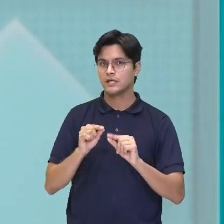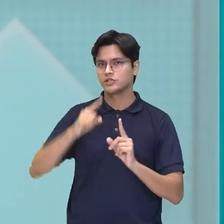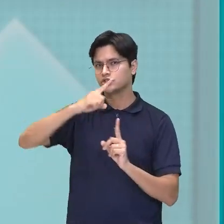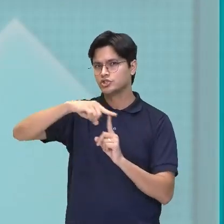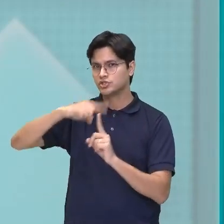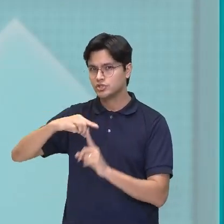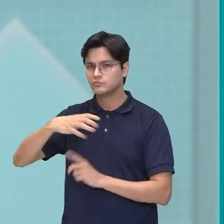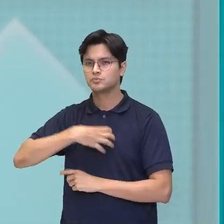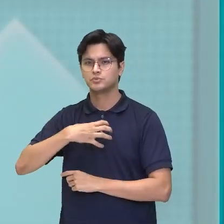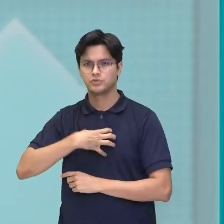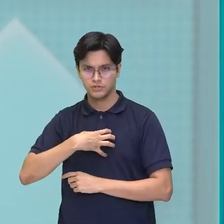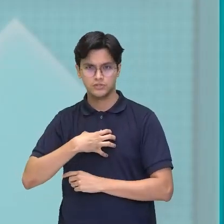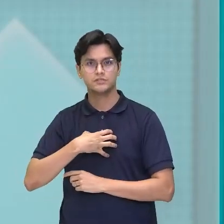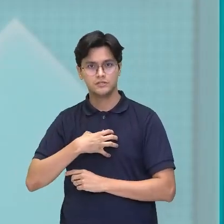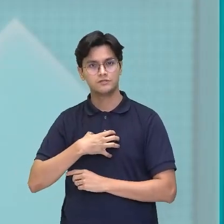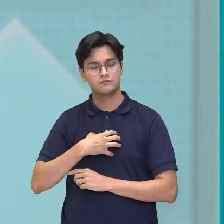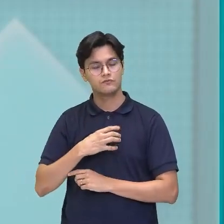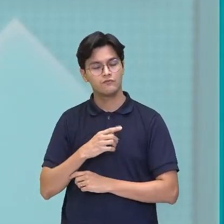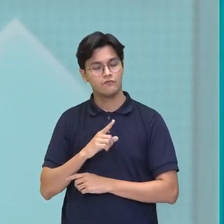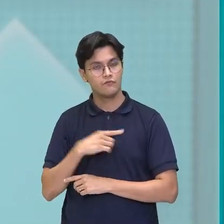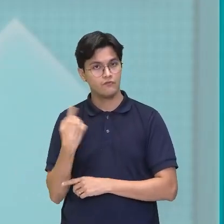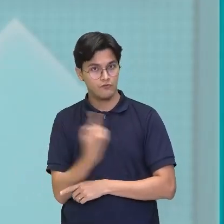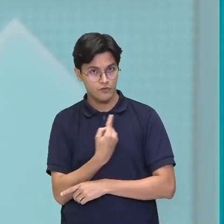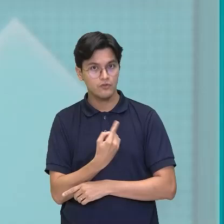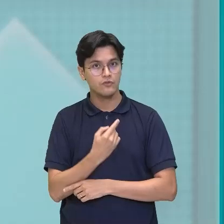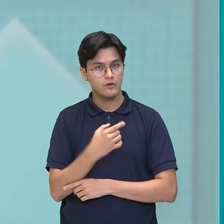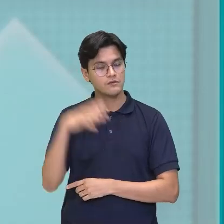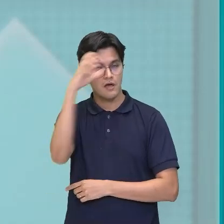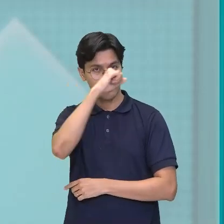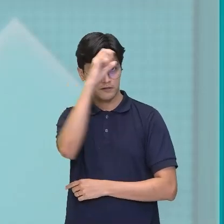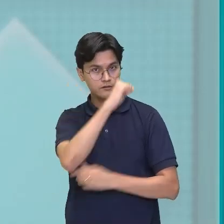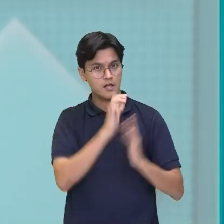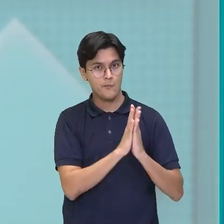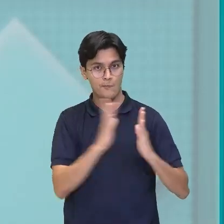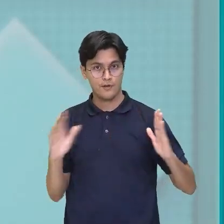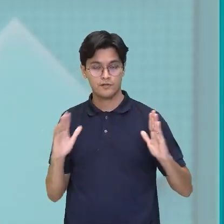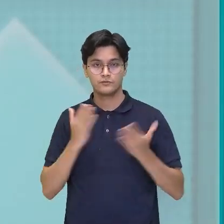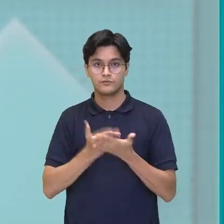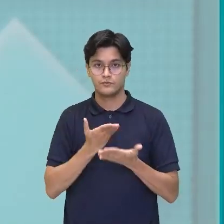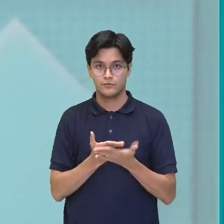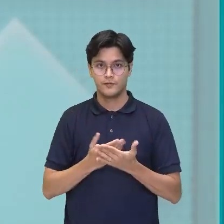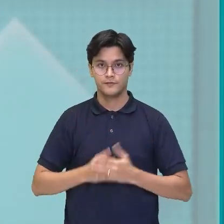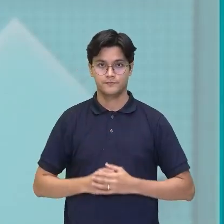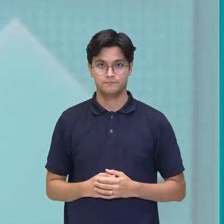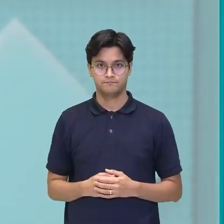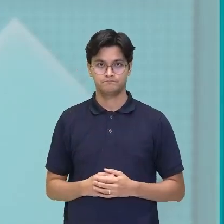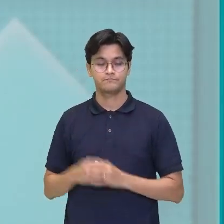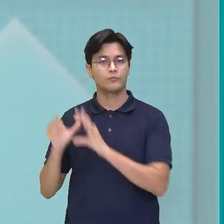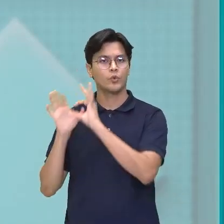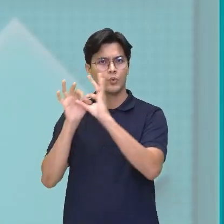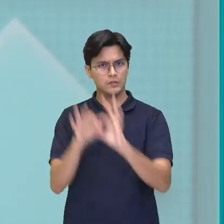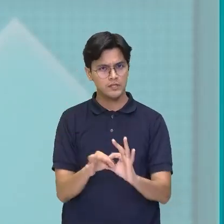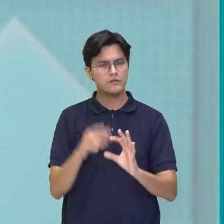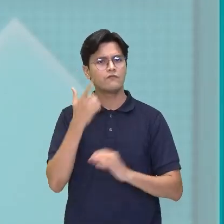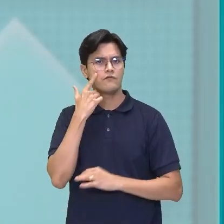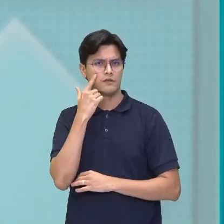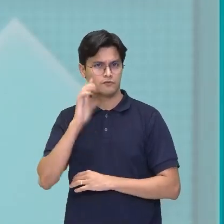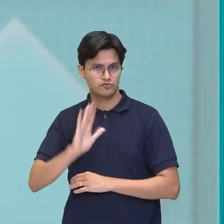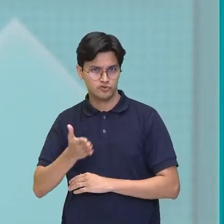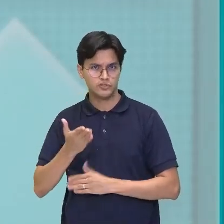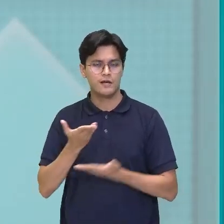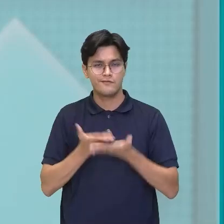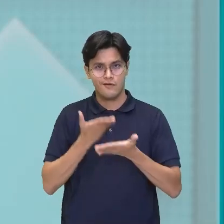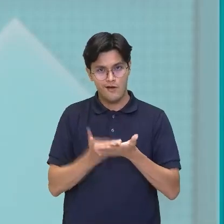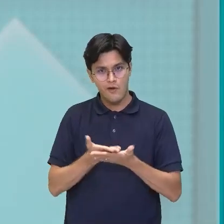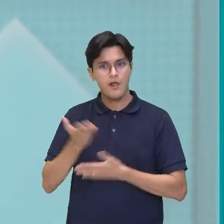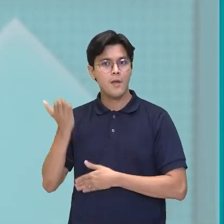vamos ver ao longo da nossa aula, certo? E dentro desse contexto, nós já vimos em outras aulas e falamos sobre isso, que